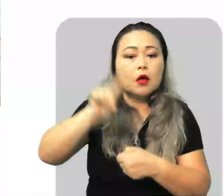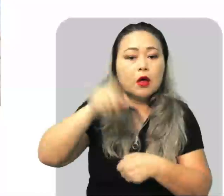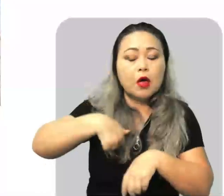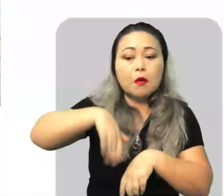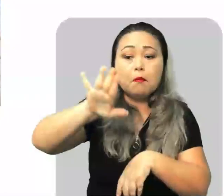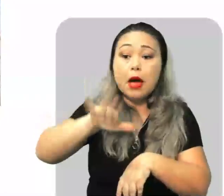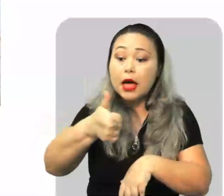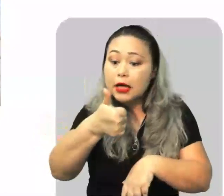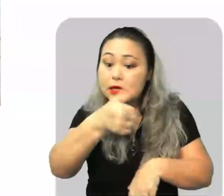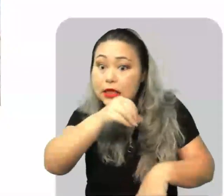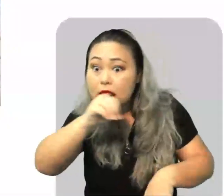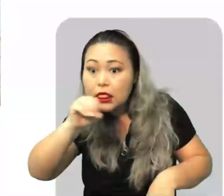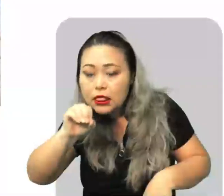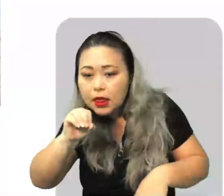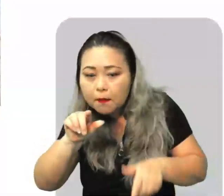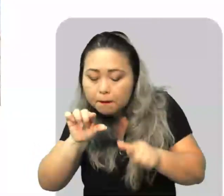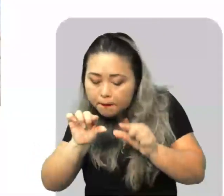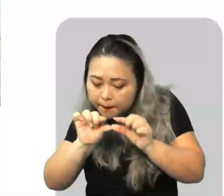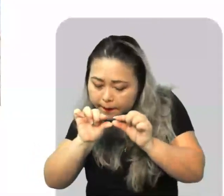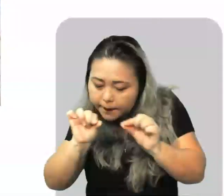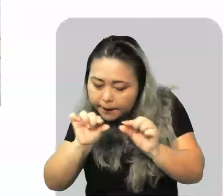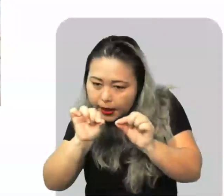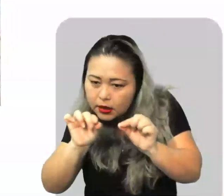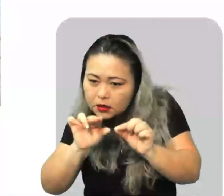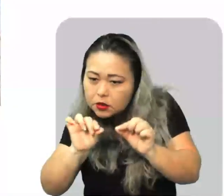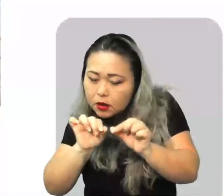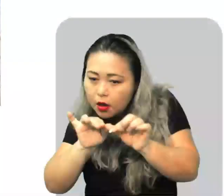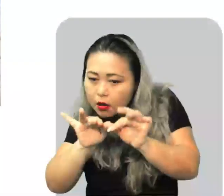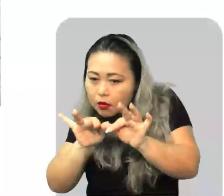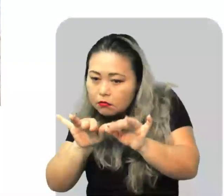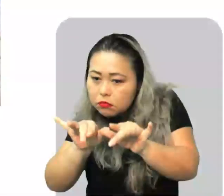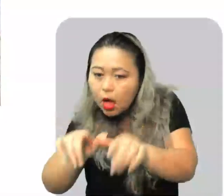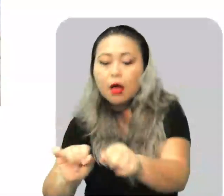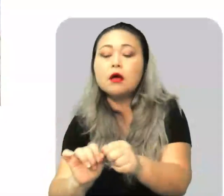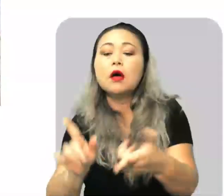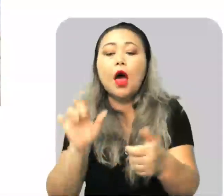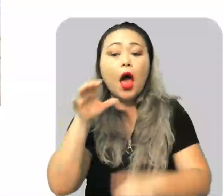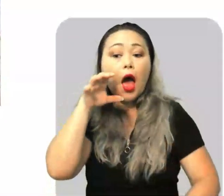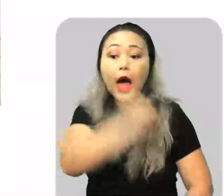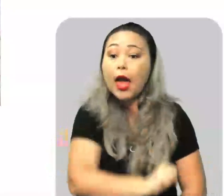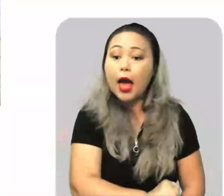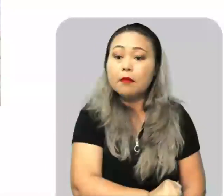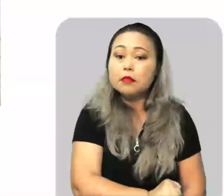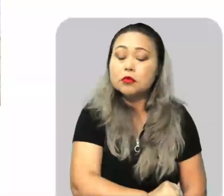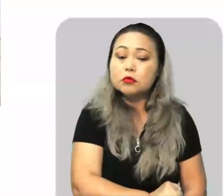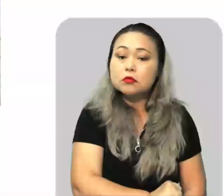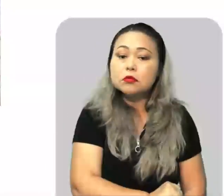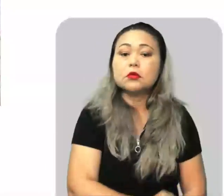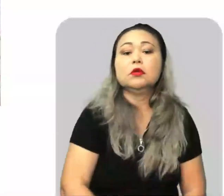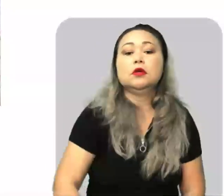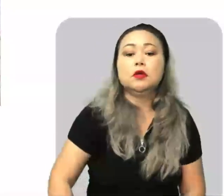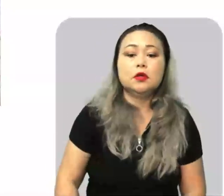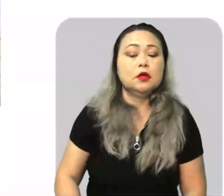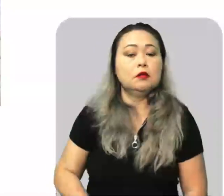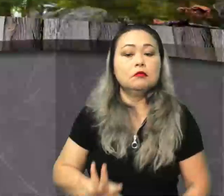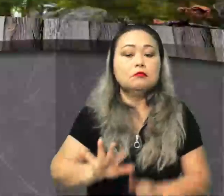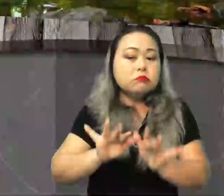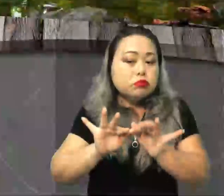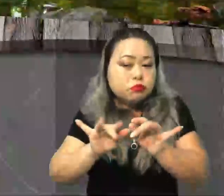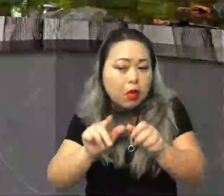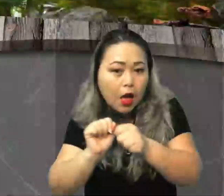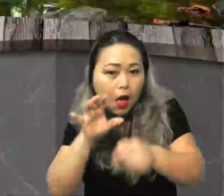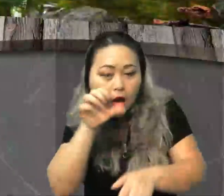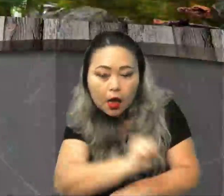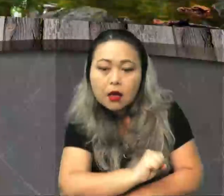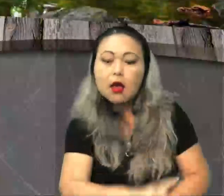de 100 pezinhos aí, de patinhas aí, para utilizar na sua locomoção e é rápido, né?